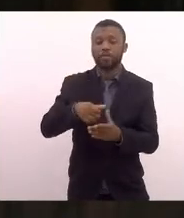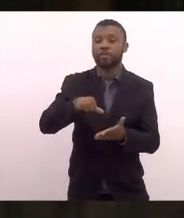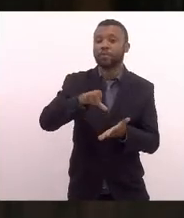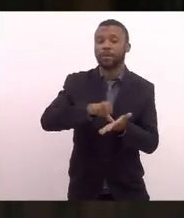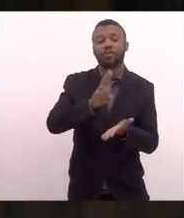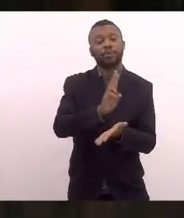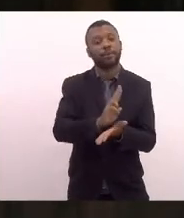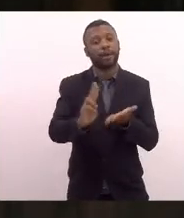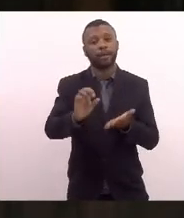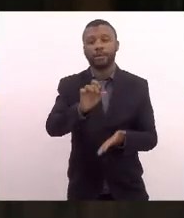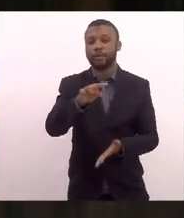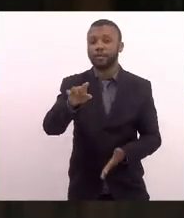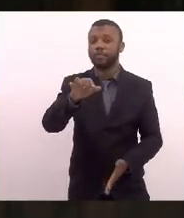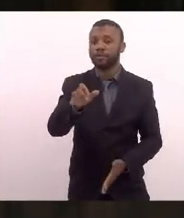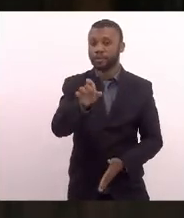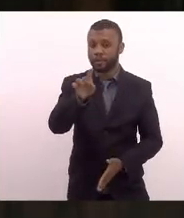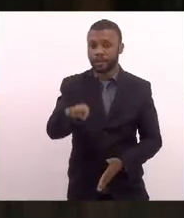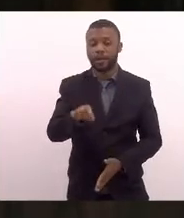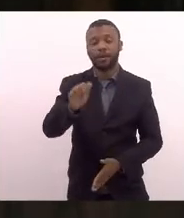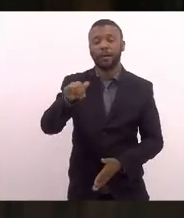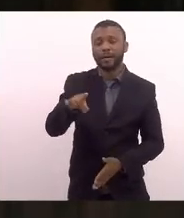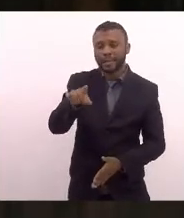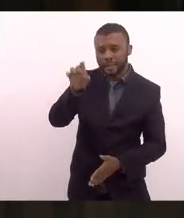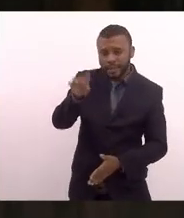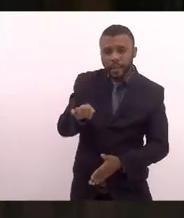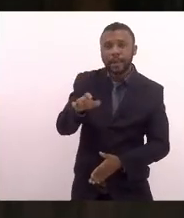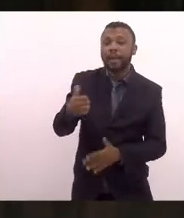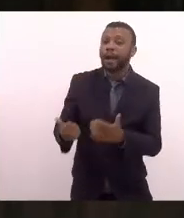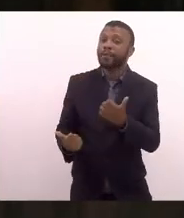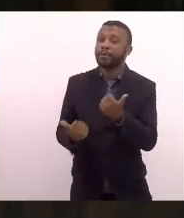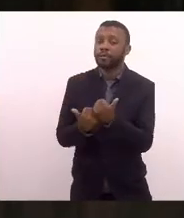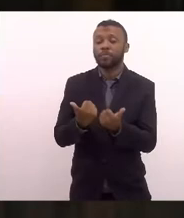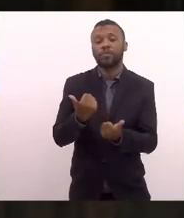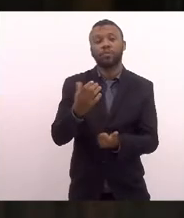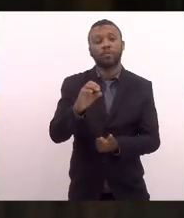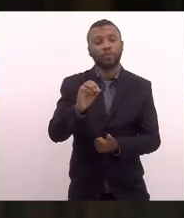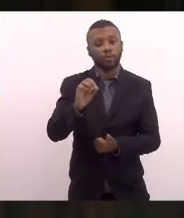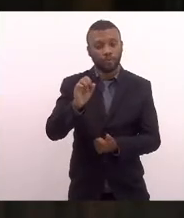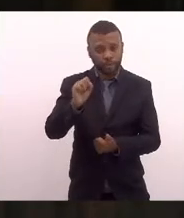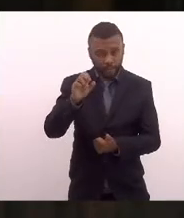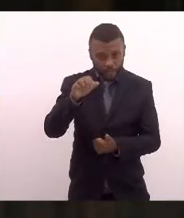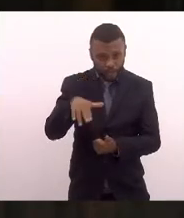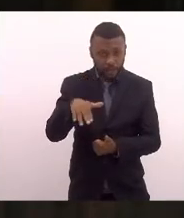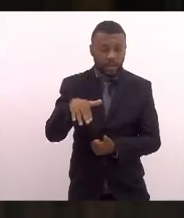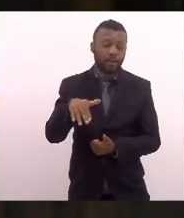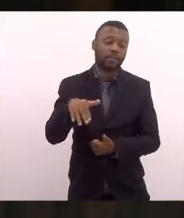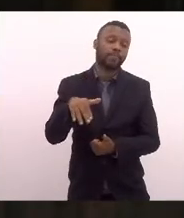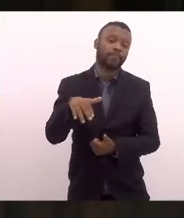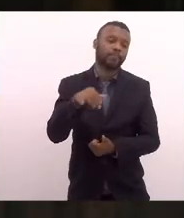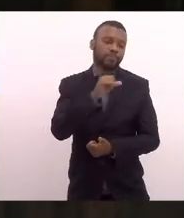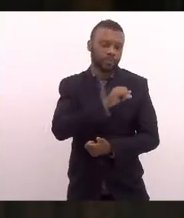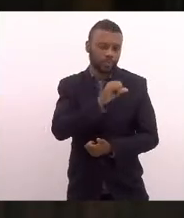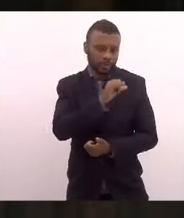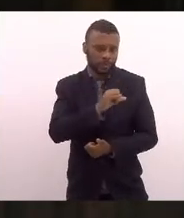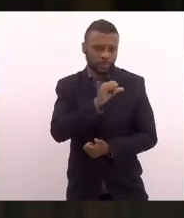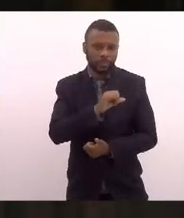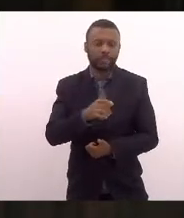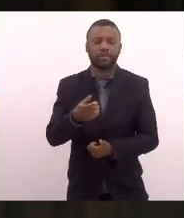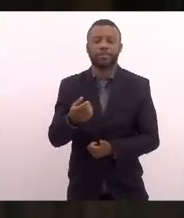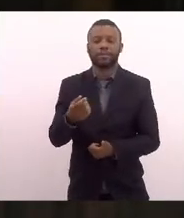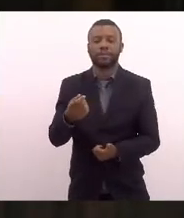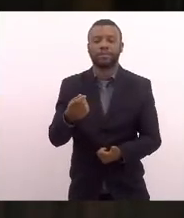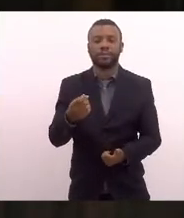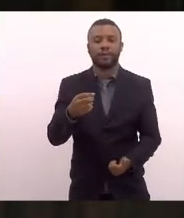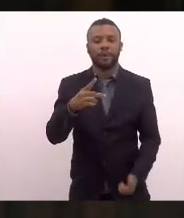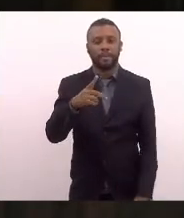André Luiz Coutinho, assessor do COSEMES, Conselho de Secretários Municipais de Saúde do Rio de Janeiro, Golbery Pereira